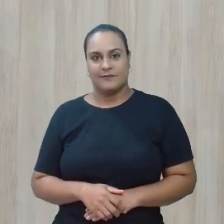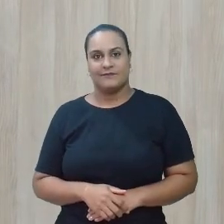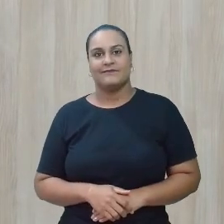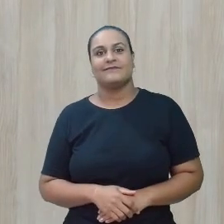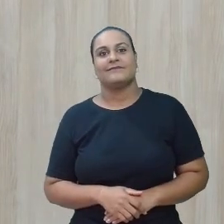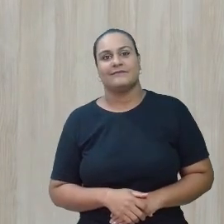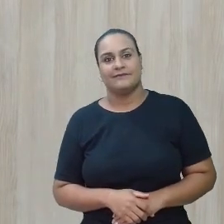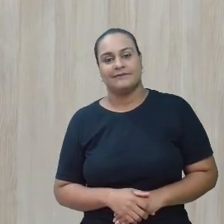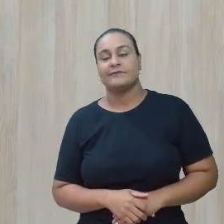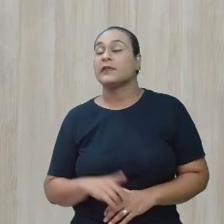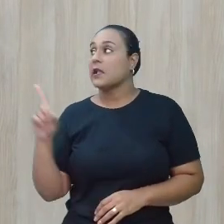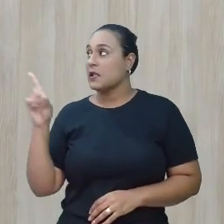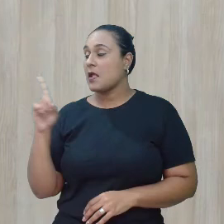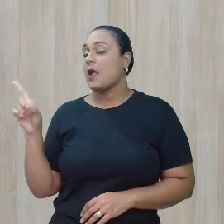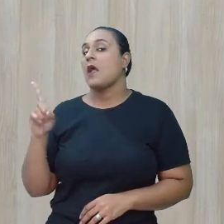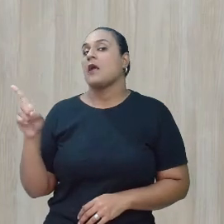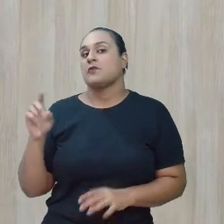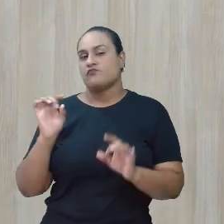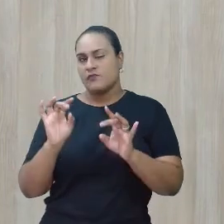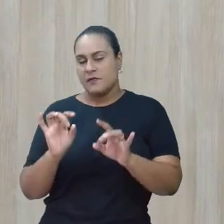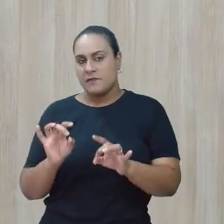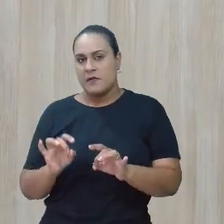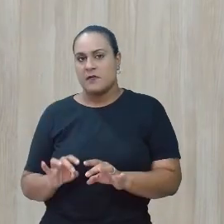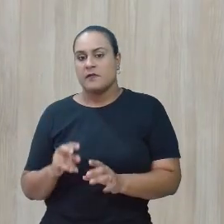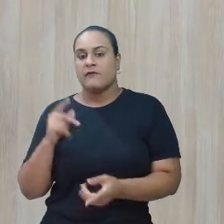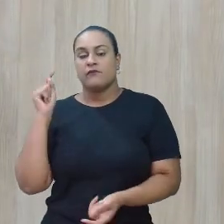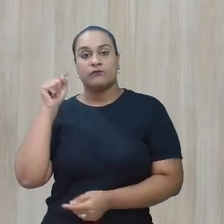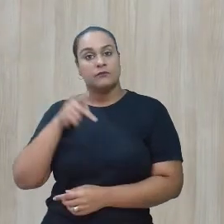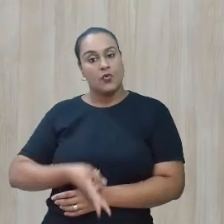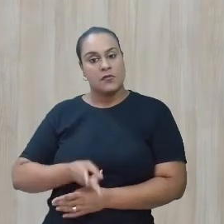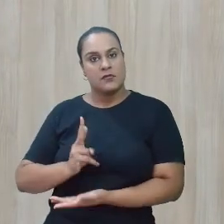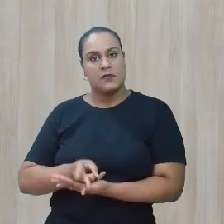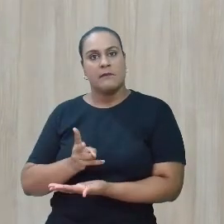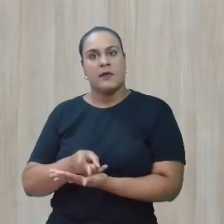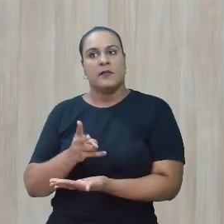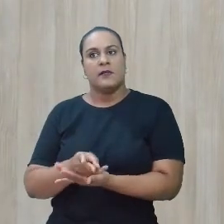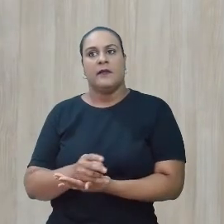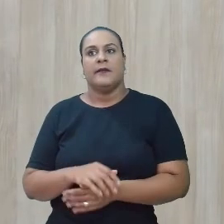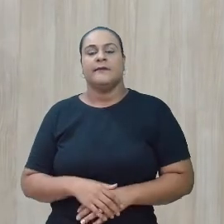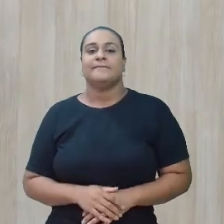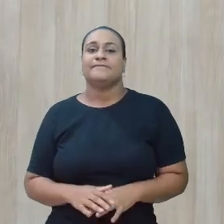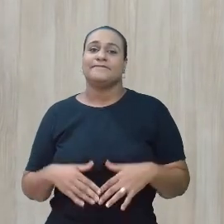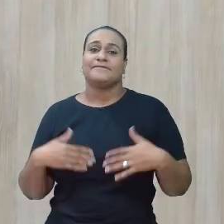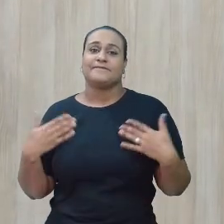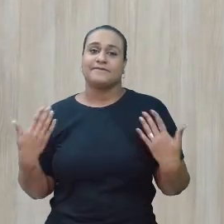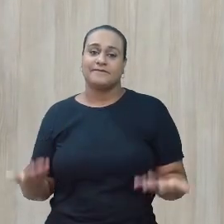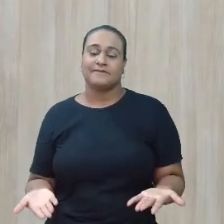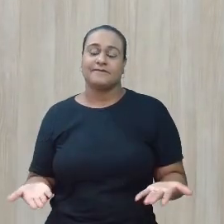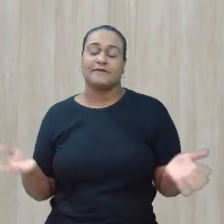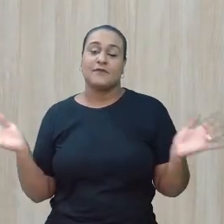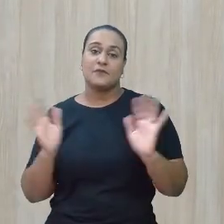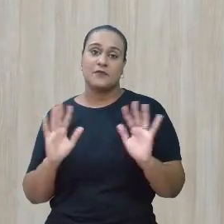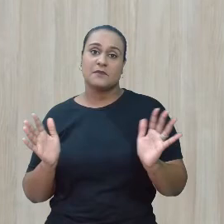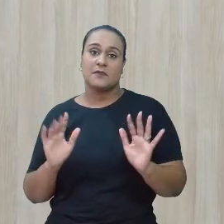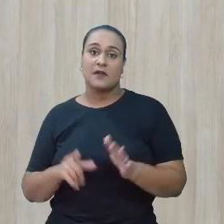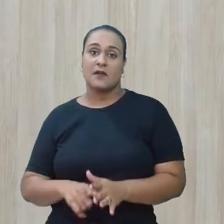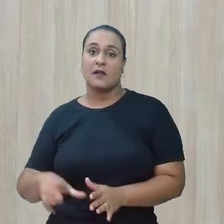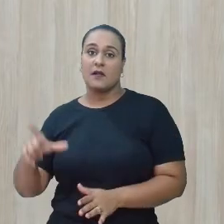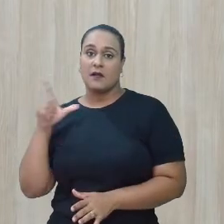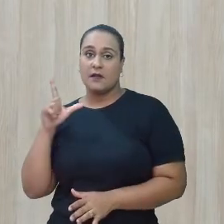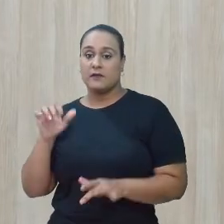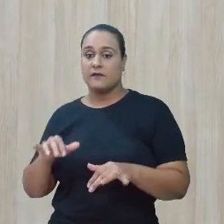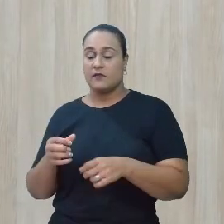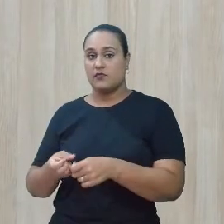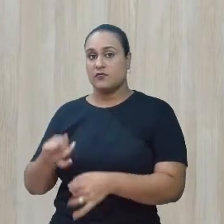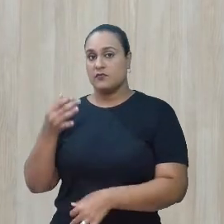E nesses casos específicos, o trema se mantém. É isso, minha gente, eu vou me despedindo. Antes a gente vai lá no